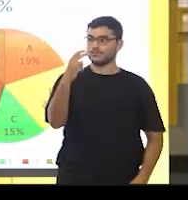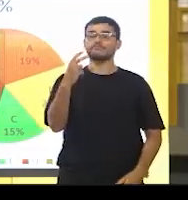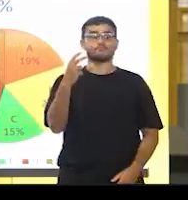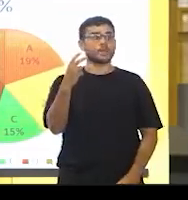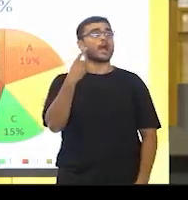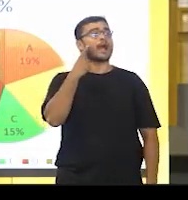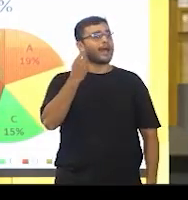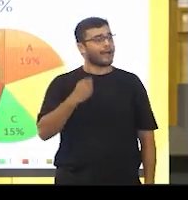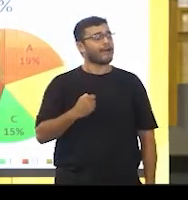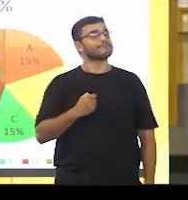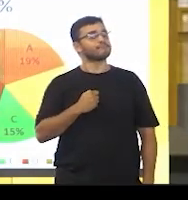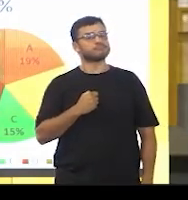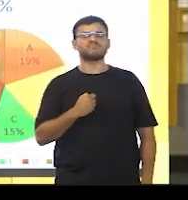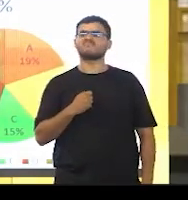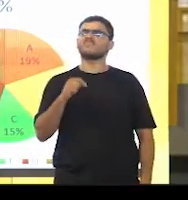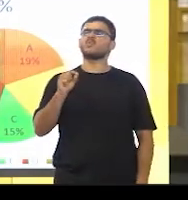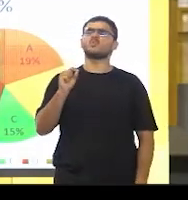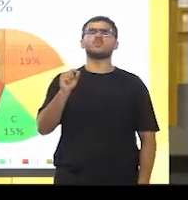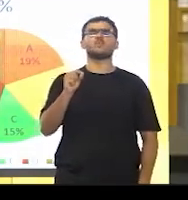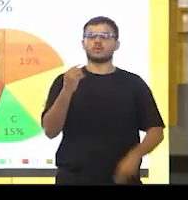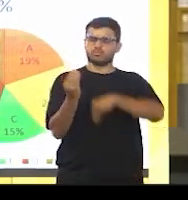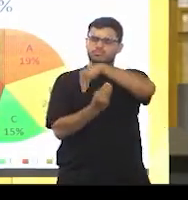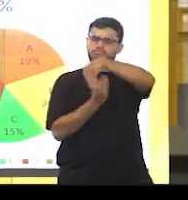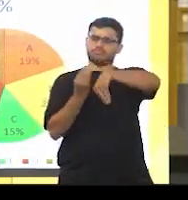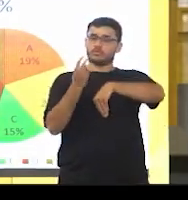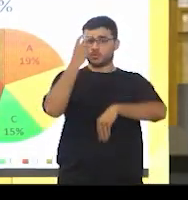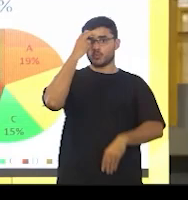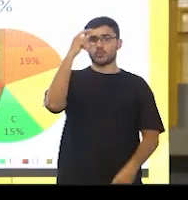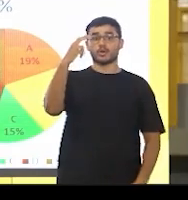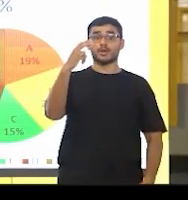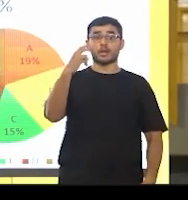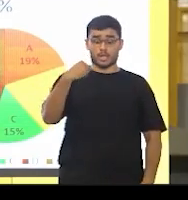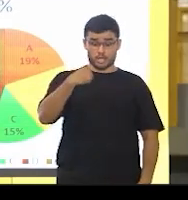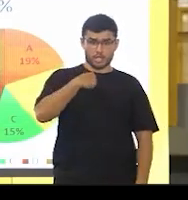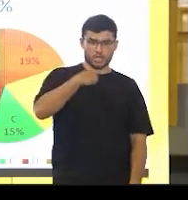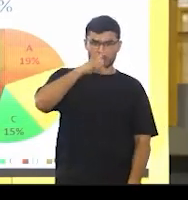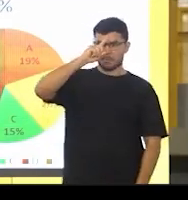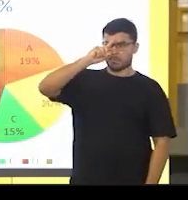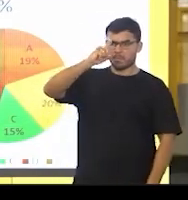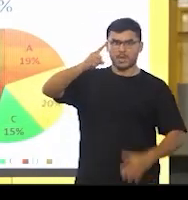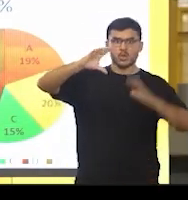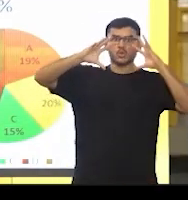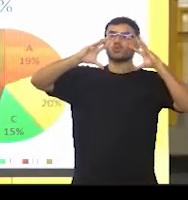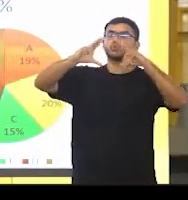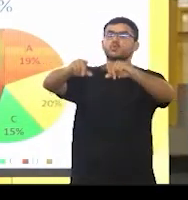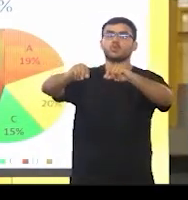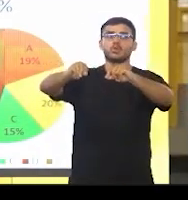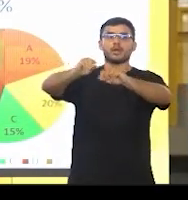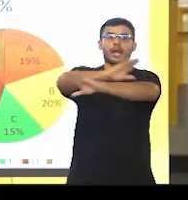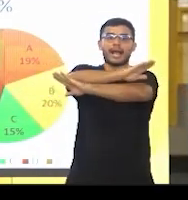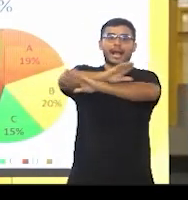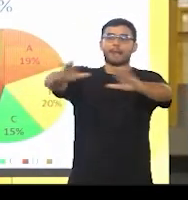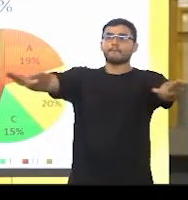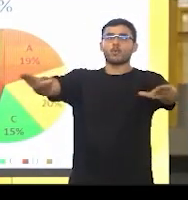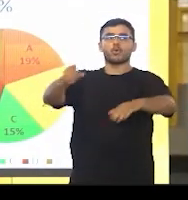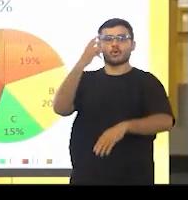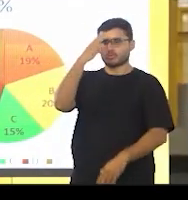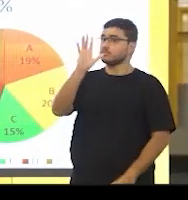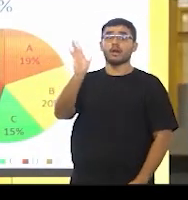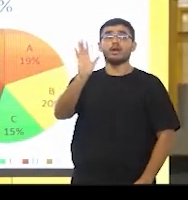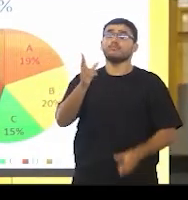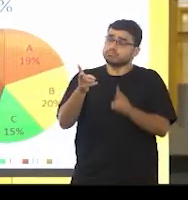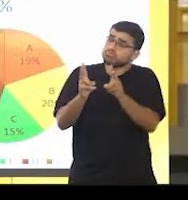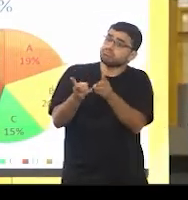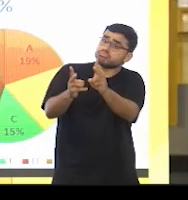cultural. Marden, o que é essa miscigenação étnica cultural? É uma mistura cultural e também uma